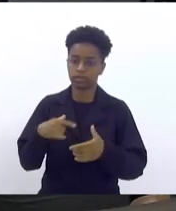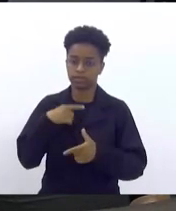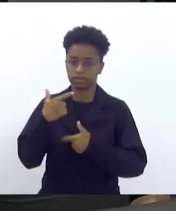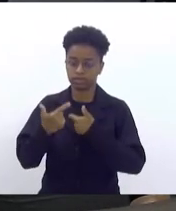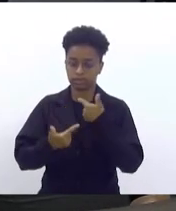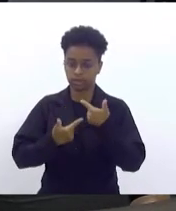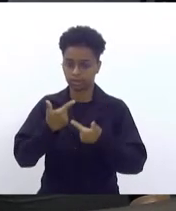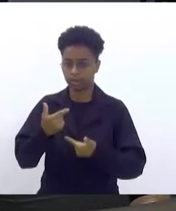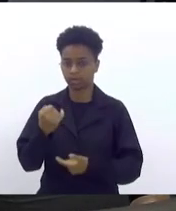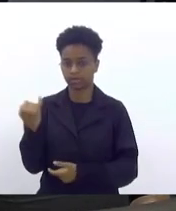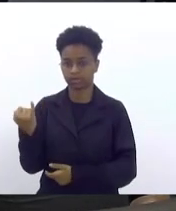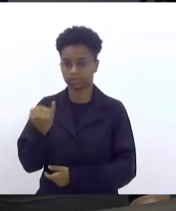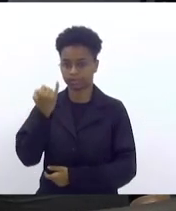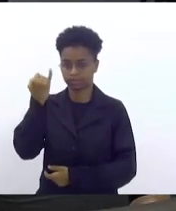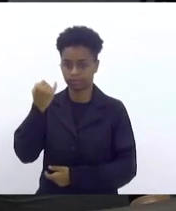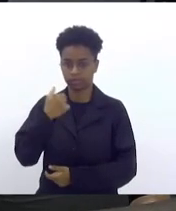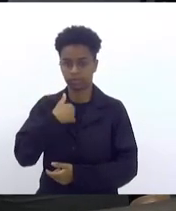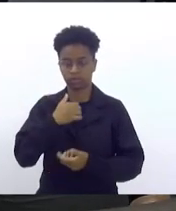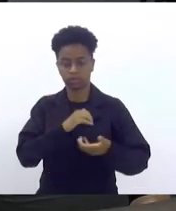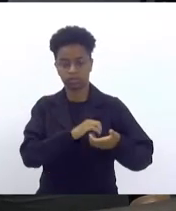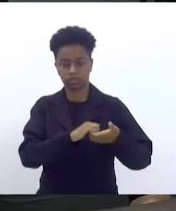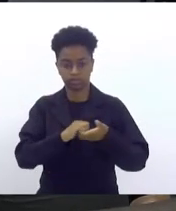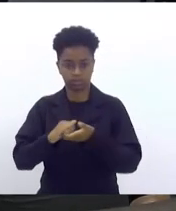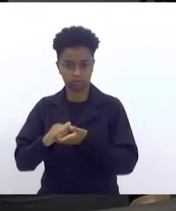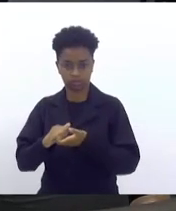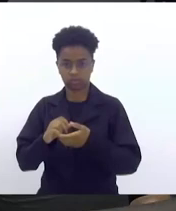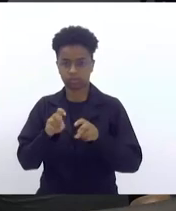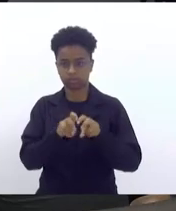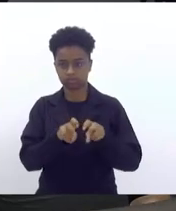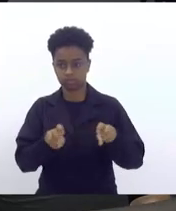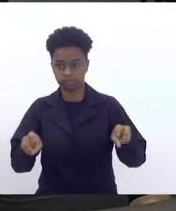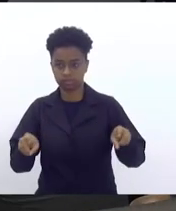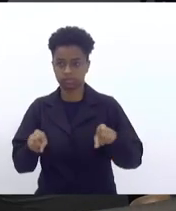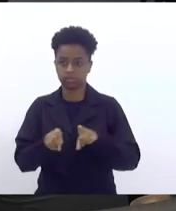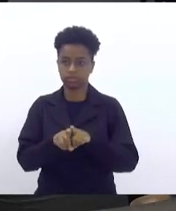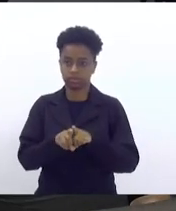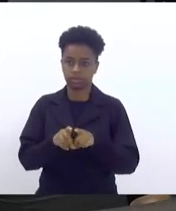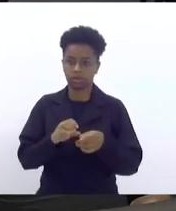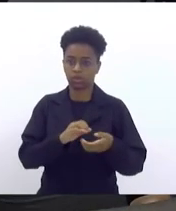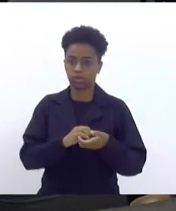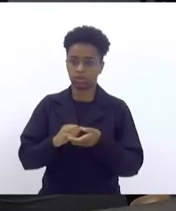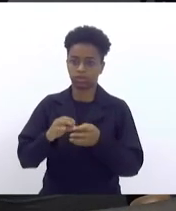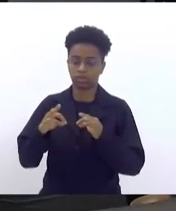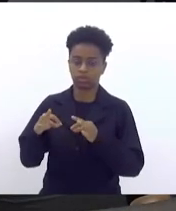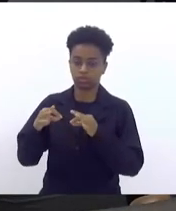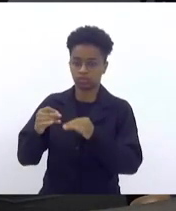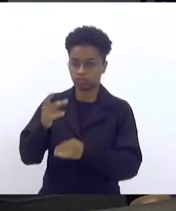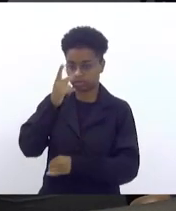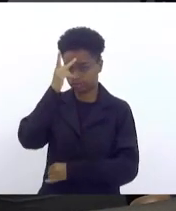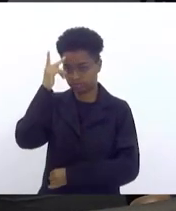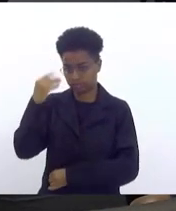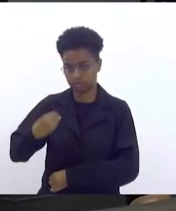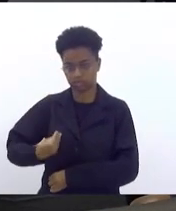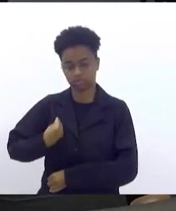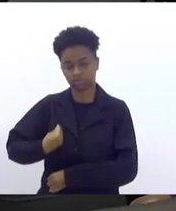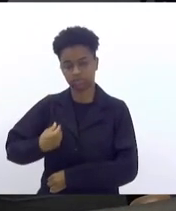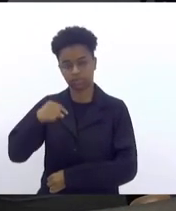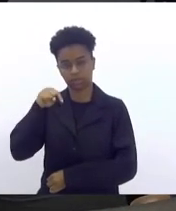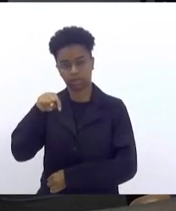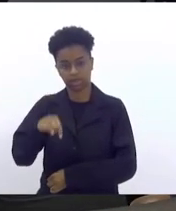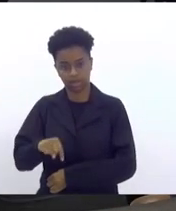relevante eu cumprimento a mesa cumprimentando o senhor cumprimento a todos aqui da mesa